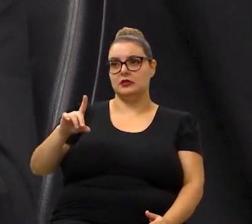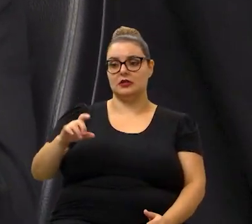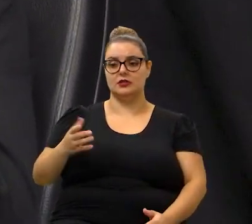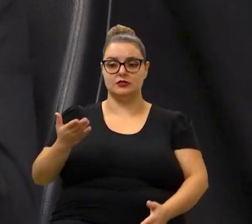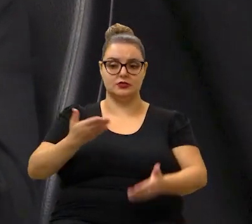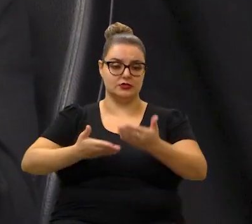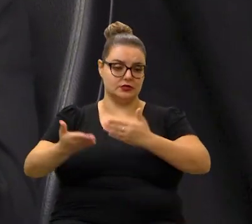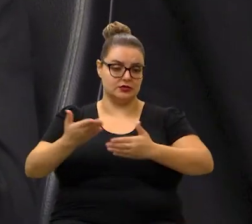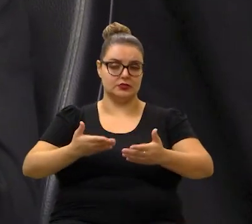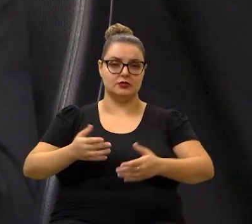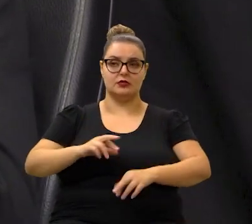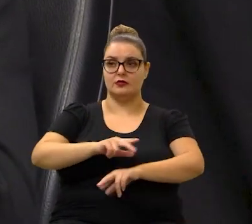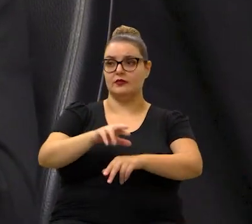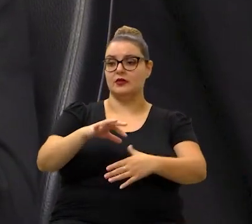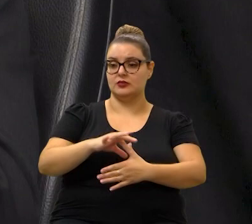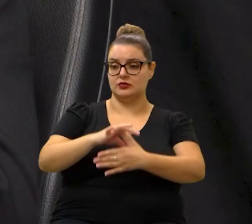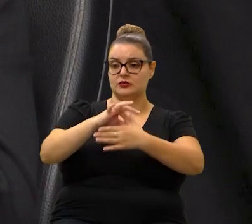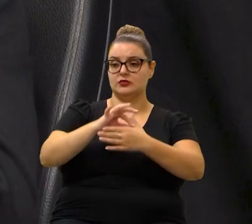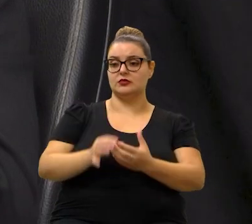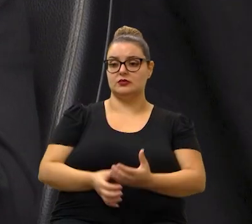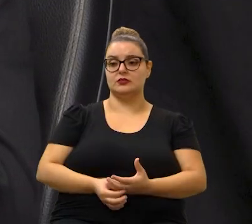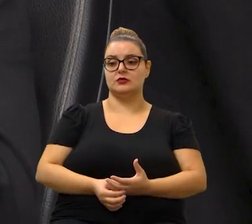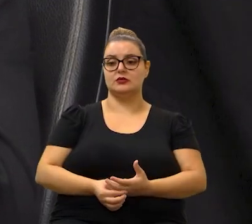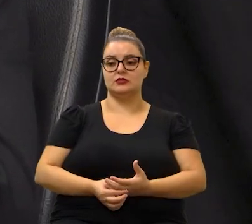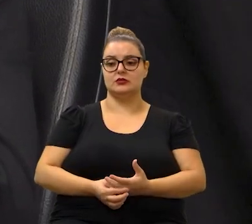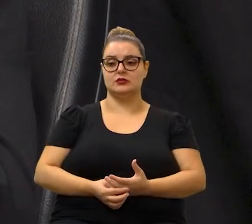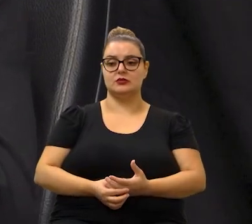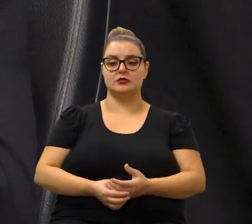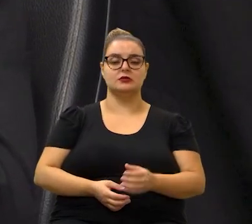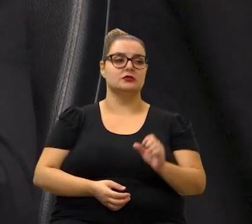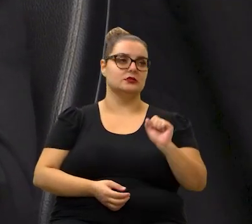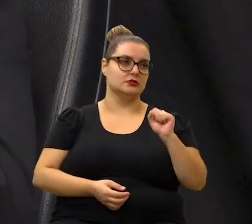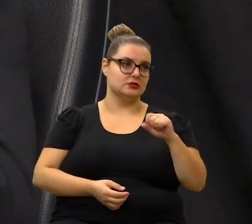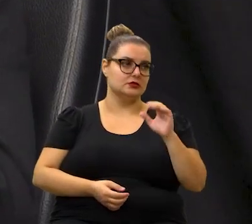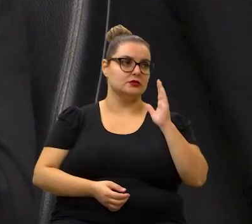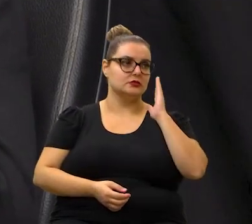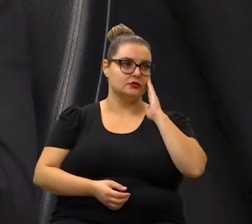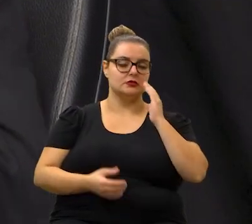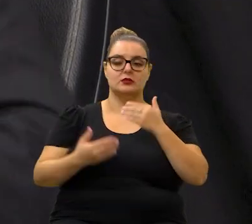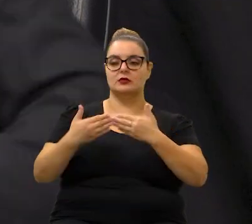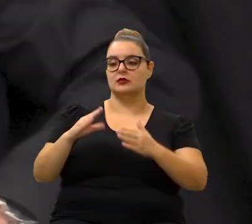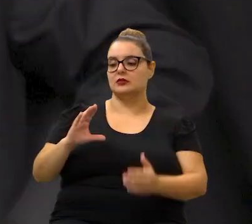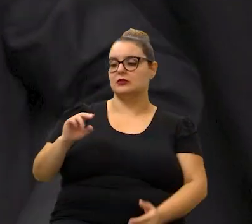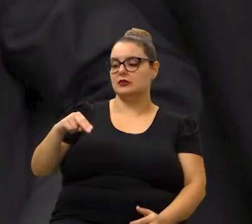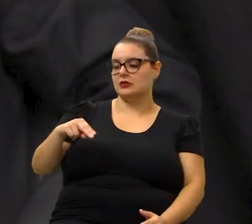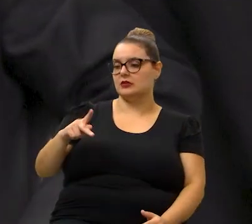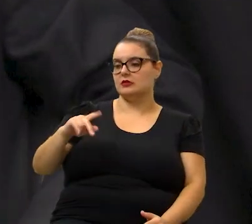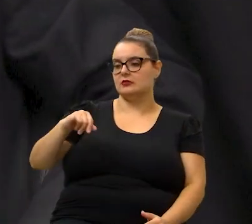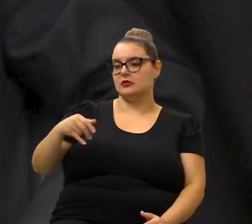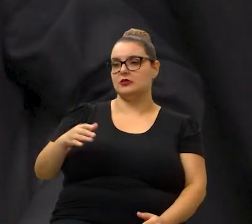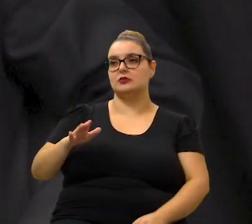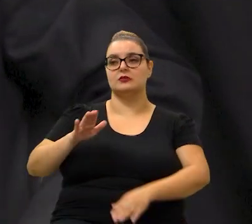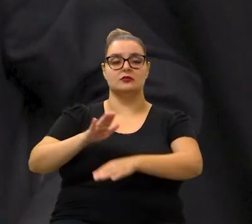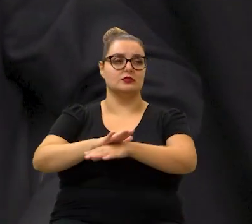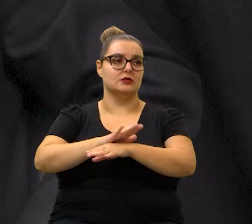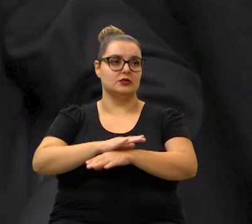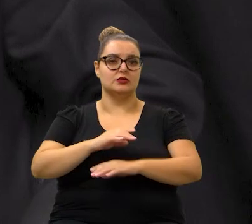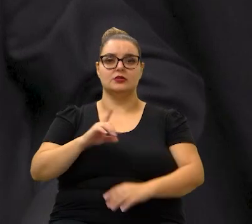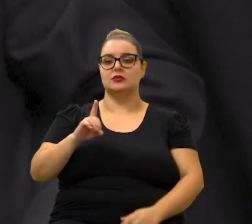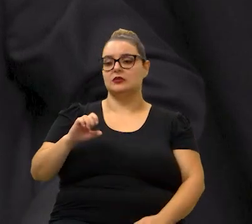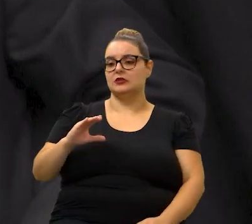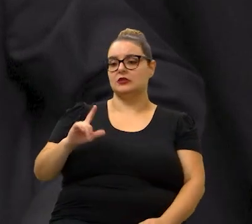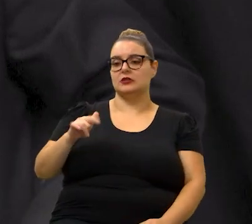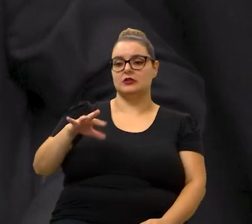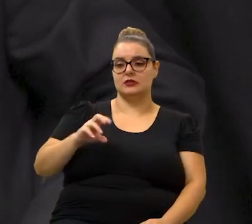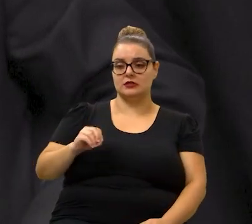lidei com muitos líderes com lideranças né então a gente sempre abria a CNPJ auxiliava em declarações